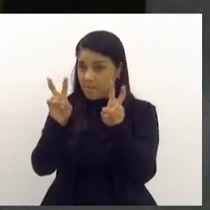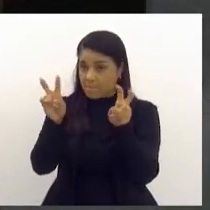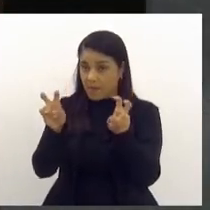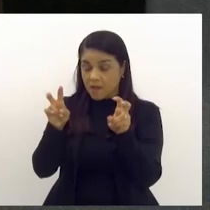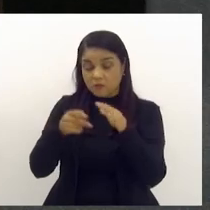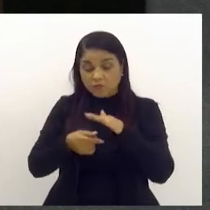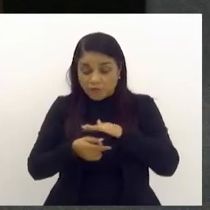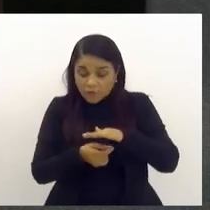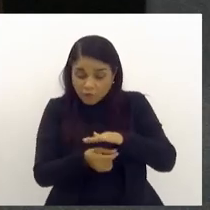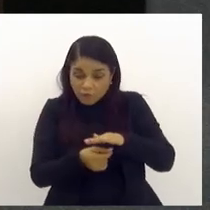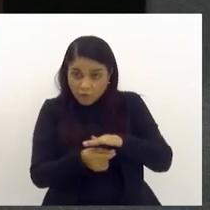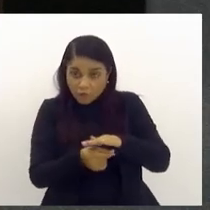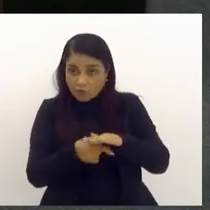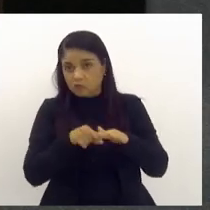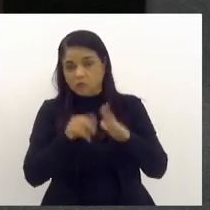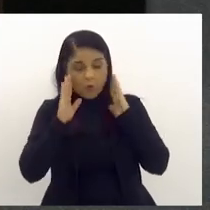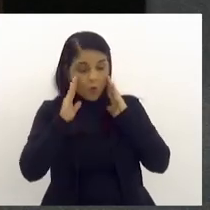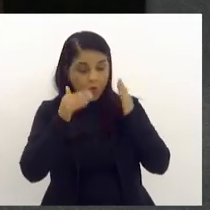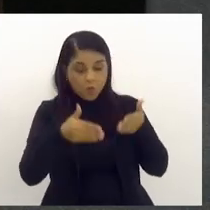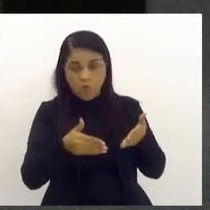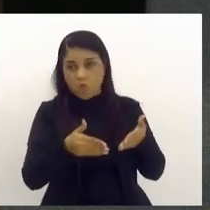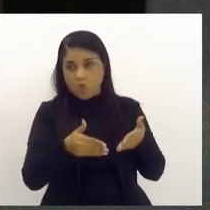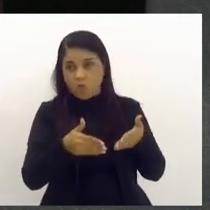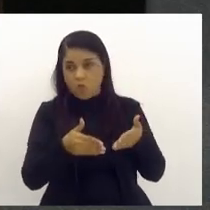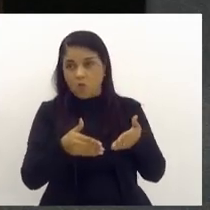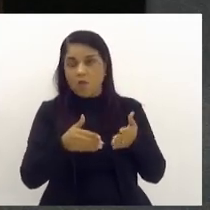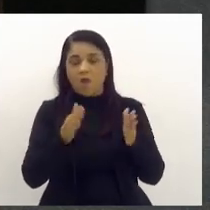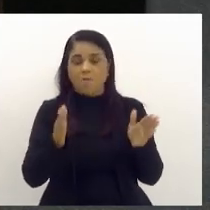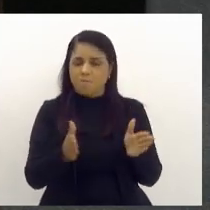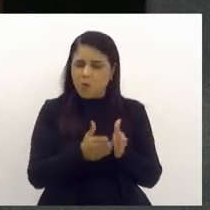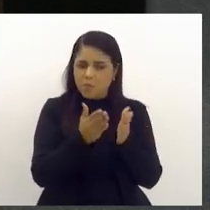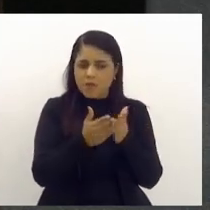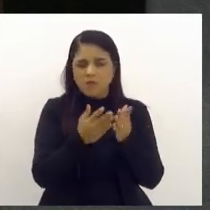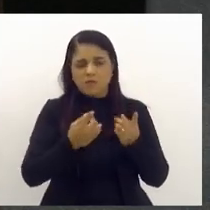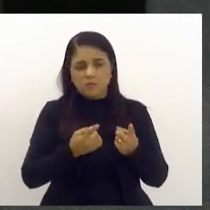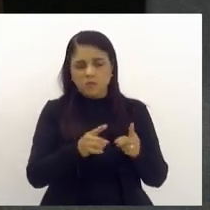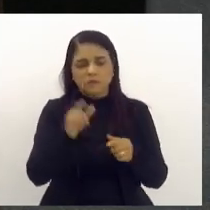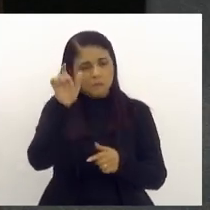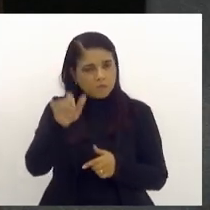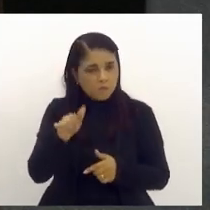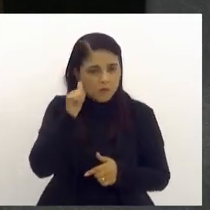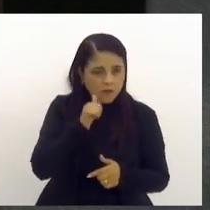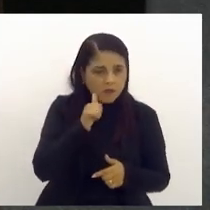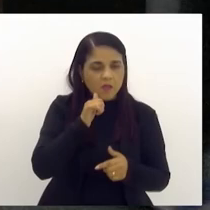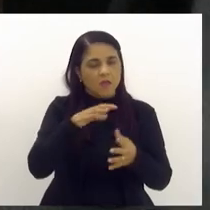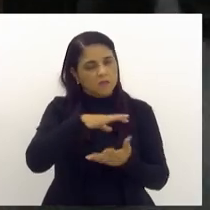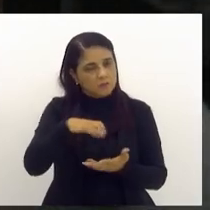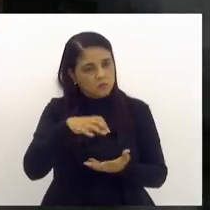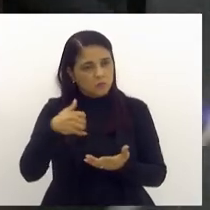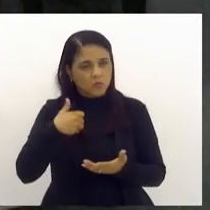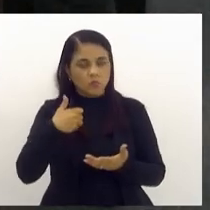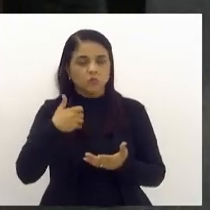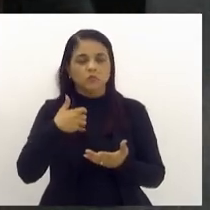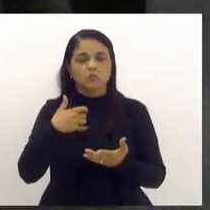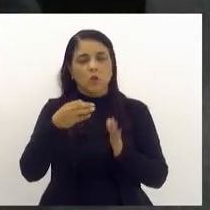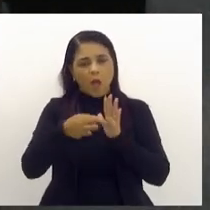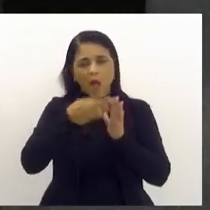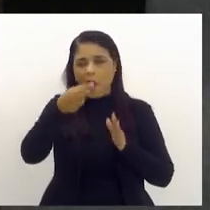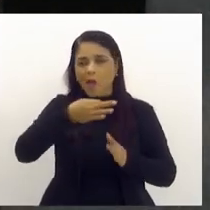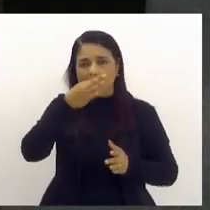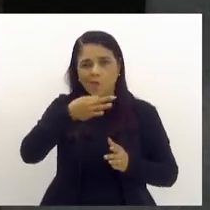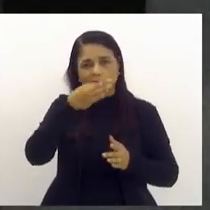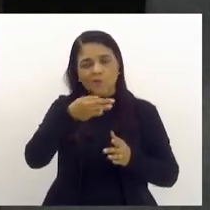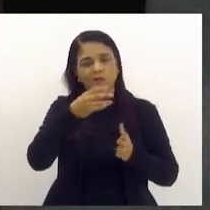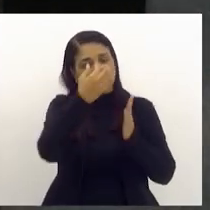dos fundos. Salvamos os fundos do combate à pobreza, da mulher, do idoso. Fizemos toda uma argumentação e que foi